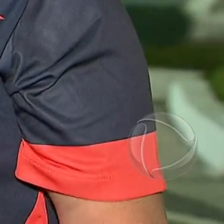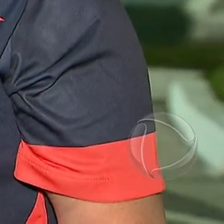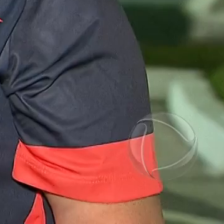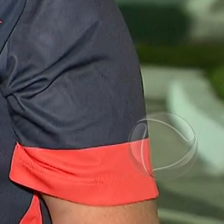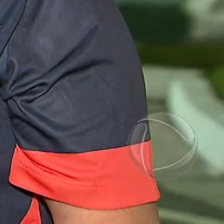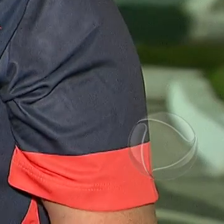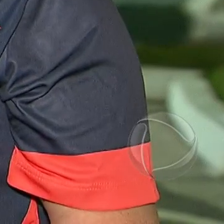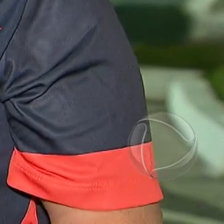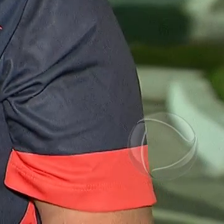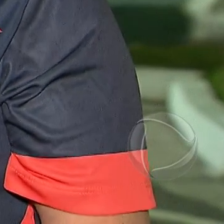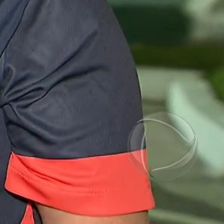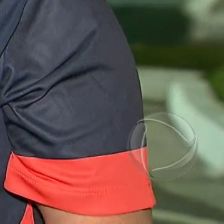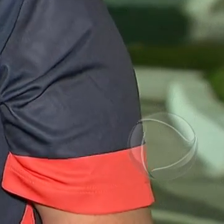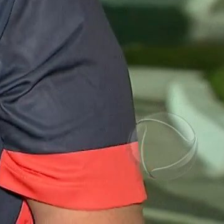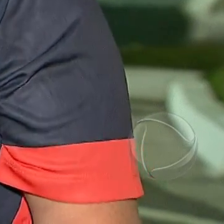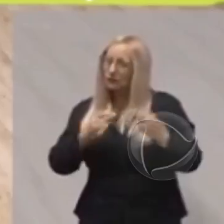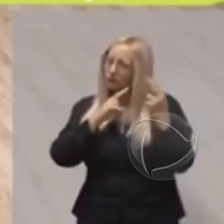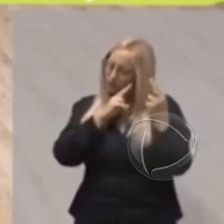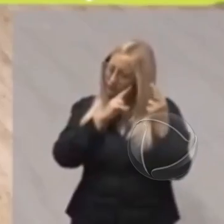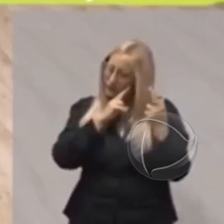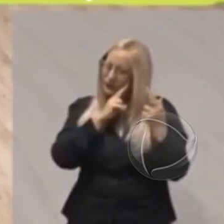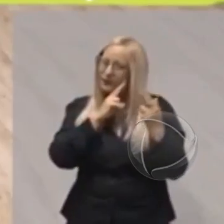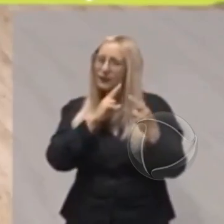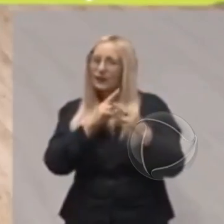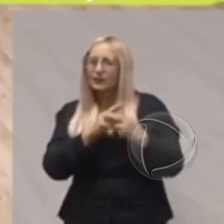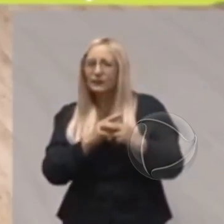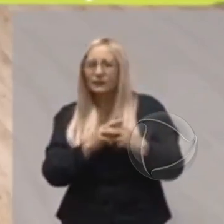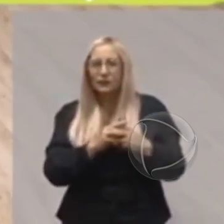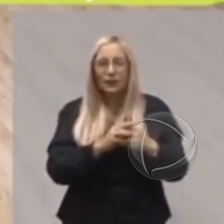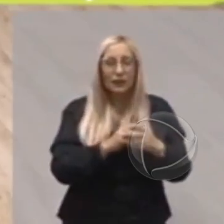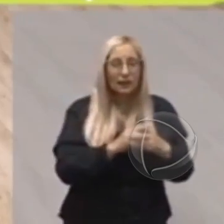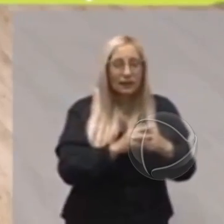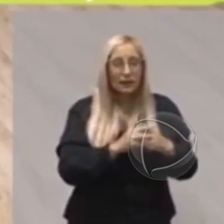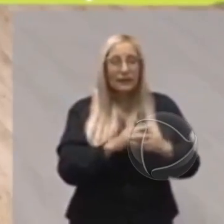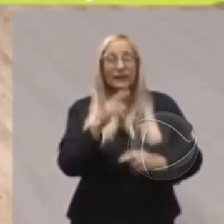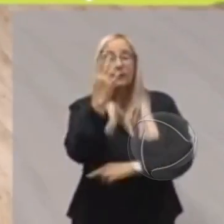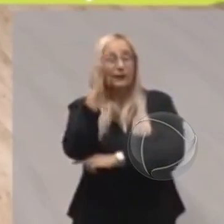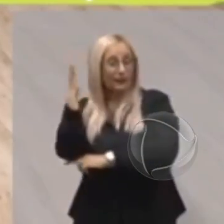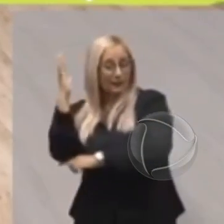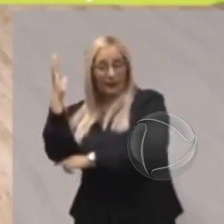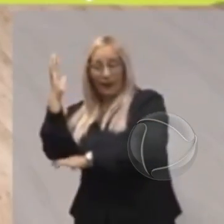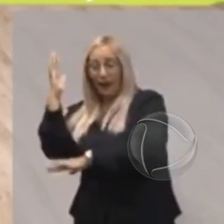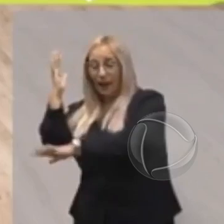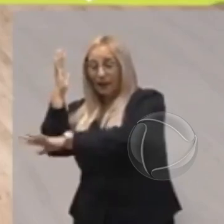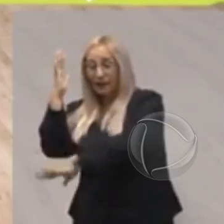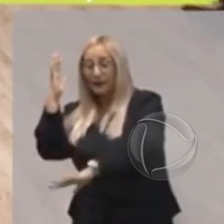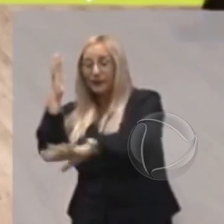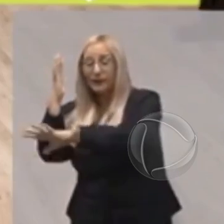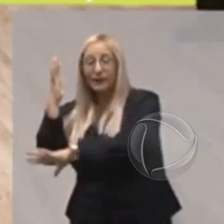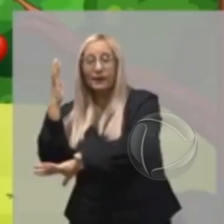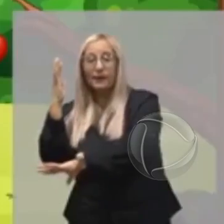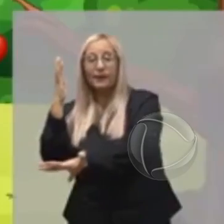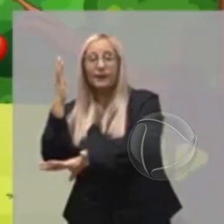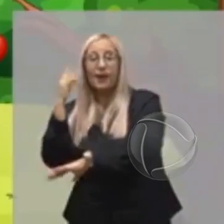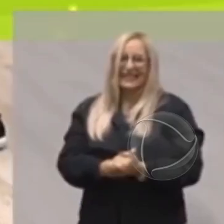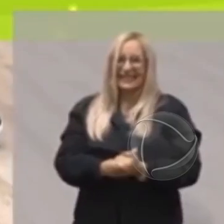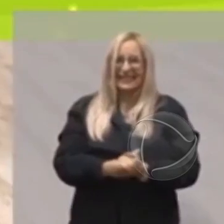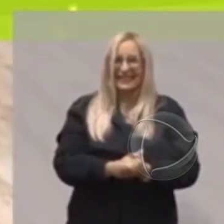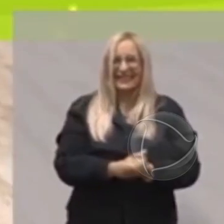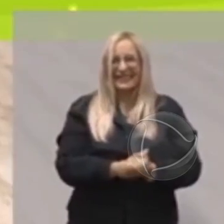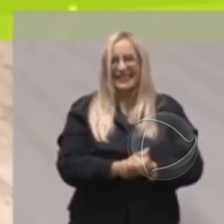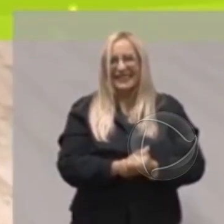que não a gente brincar e curtir as férias através da internet, da televisão? Vamos lá. E de forma gratuita,